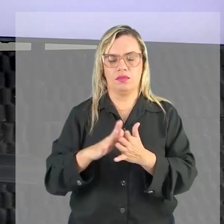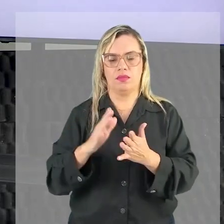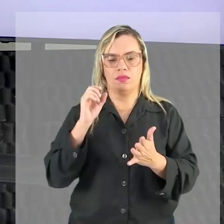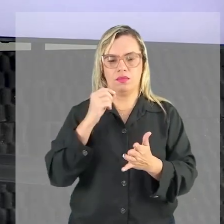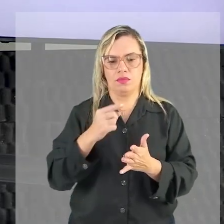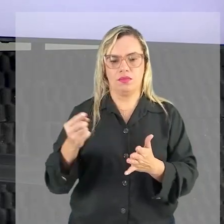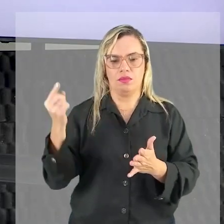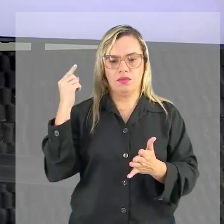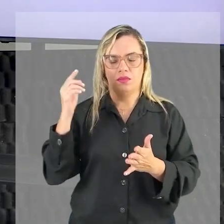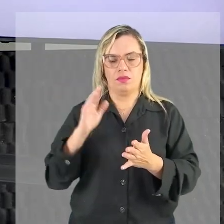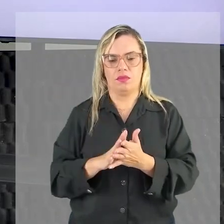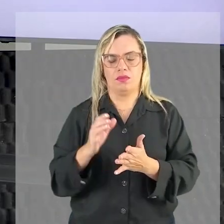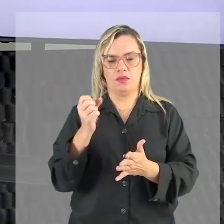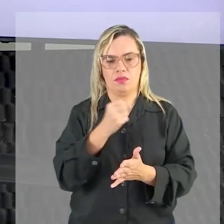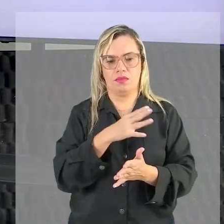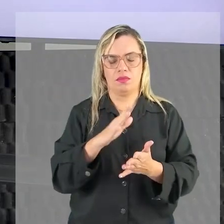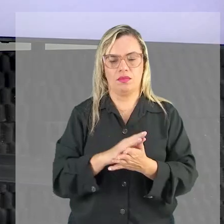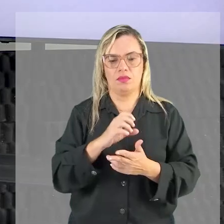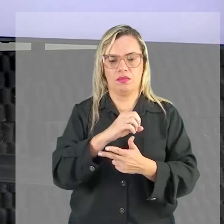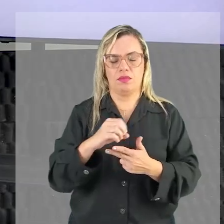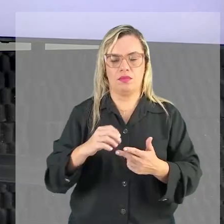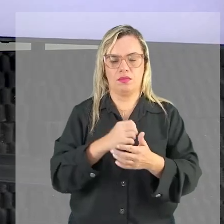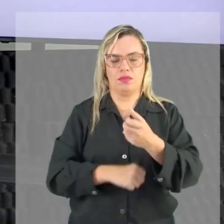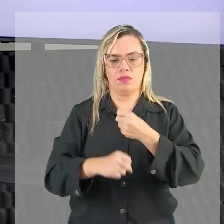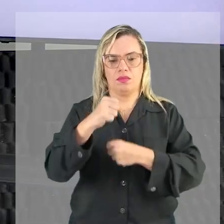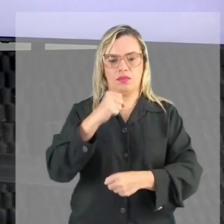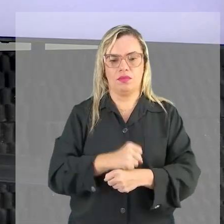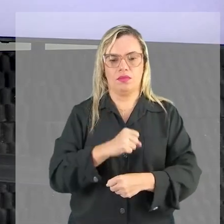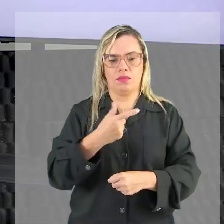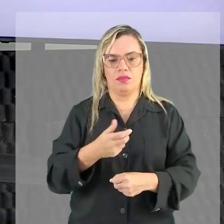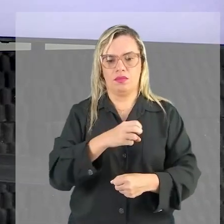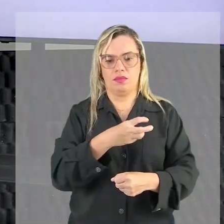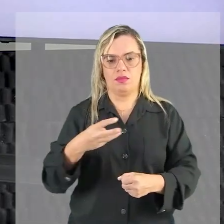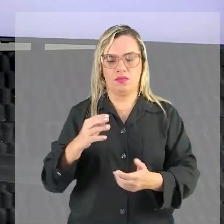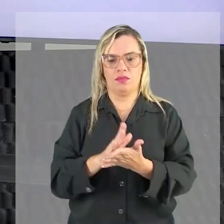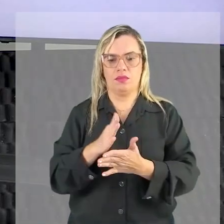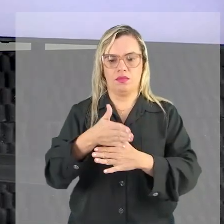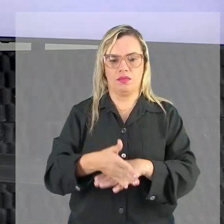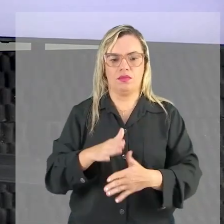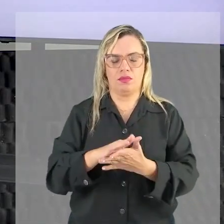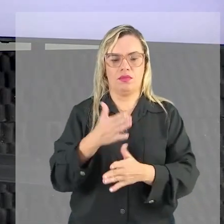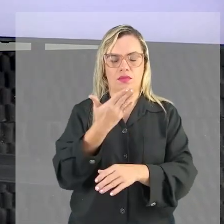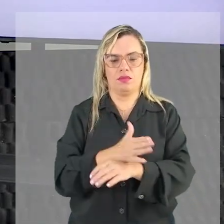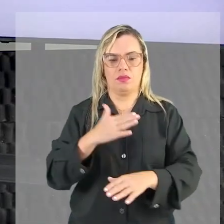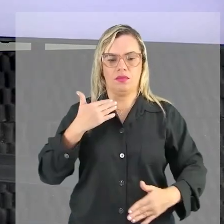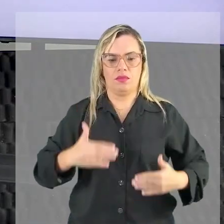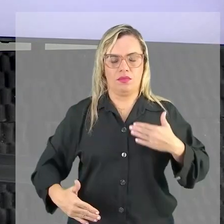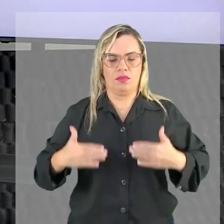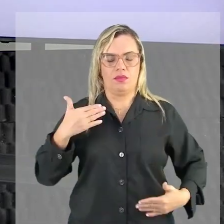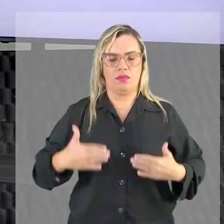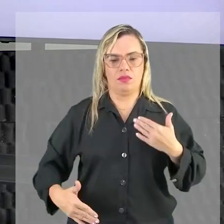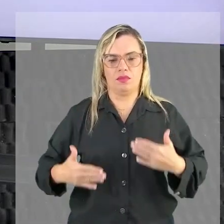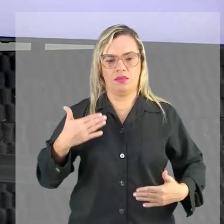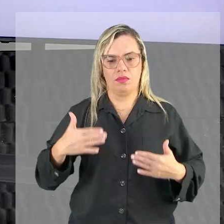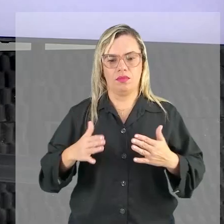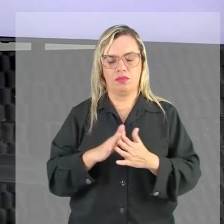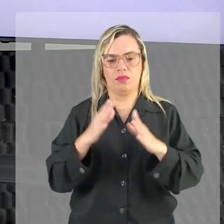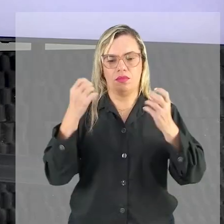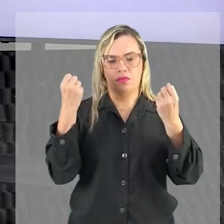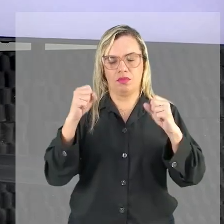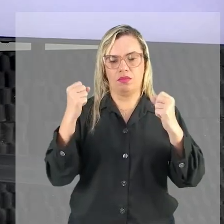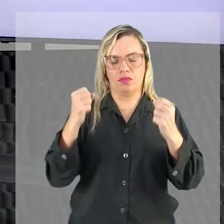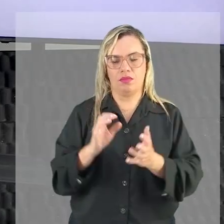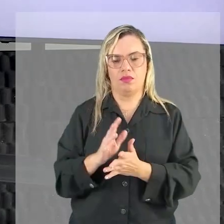bem recente, Enem 2023. O acesso às práticas corporais e